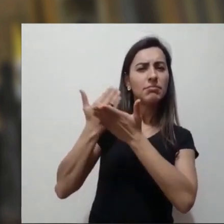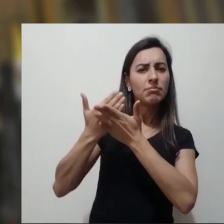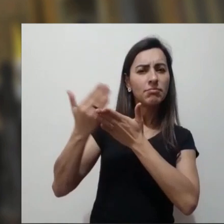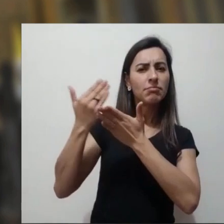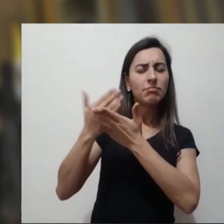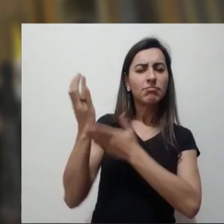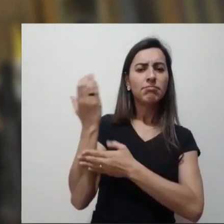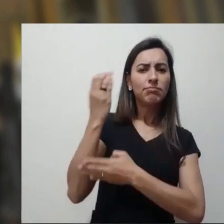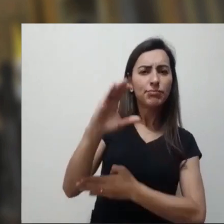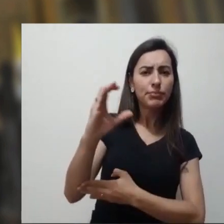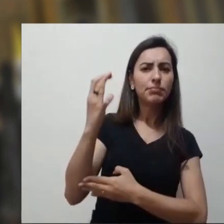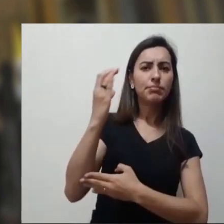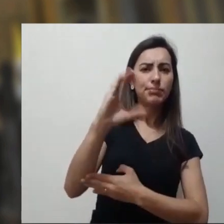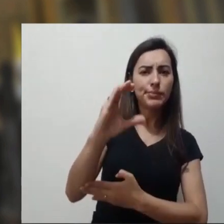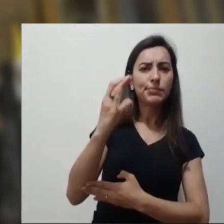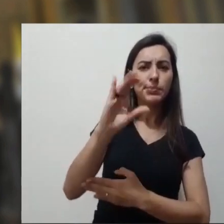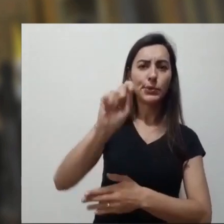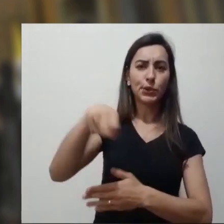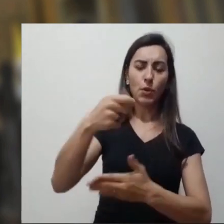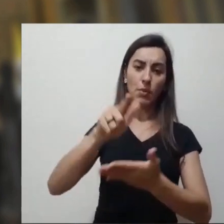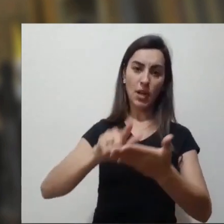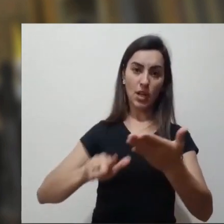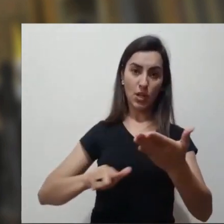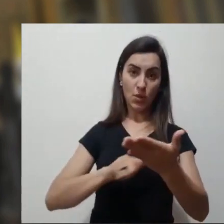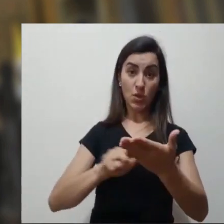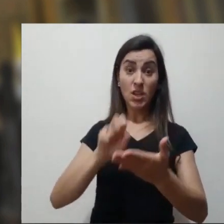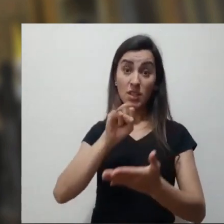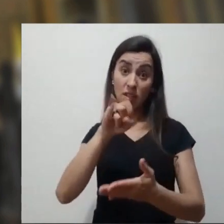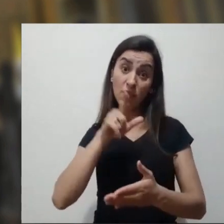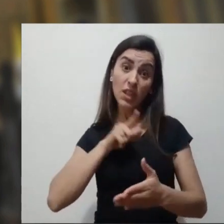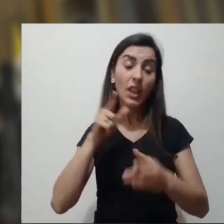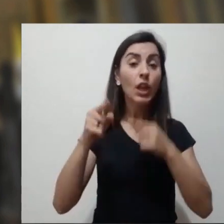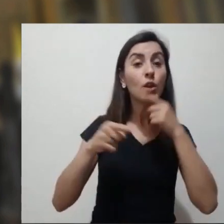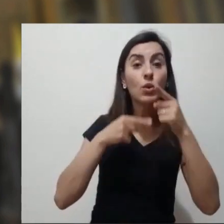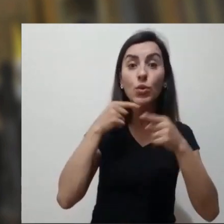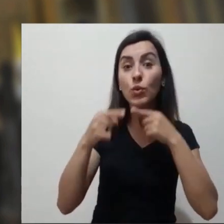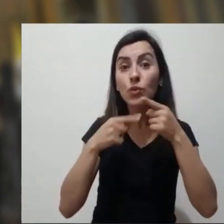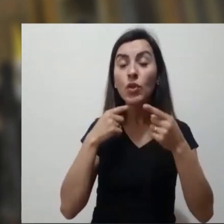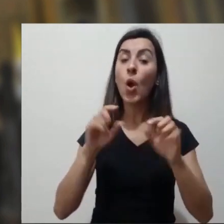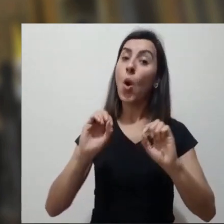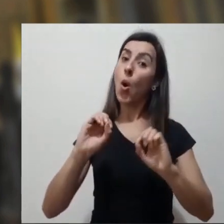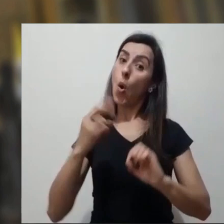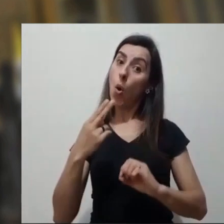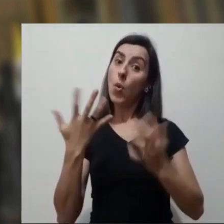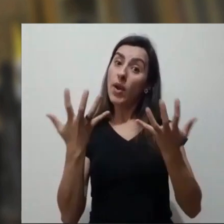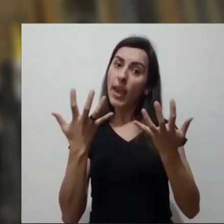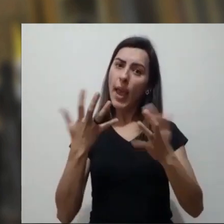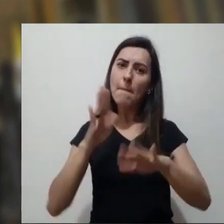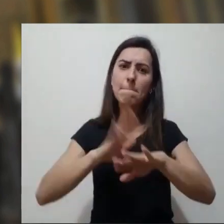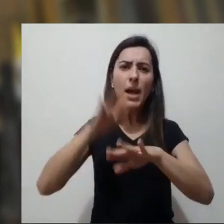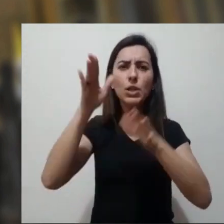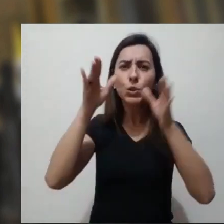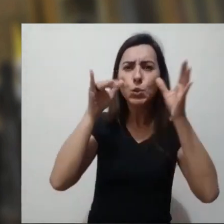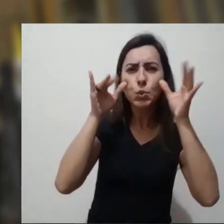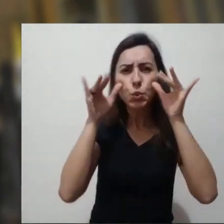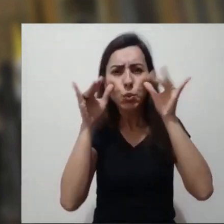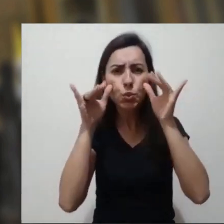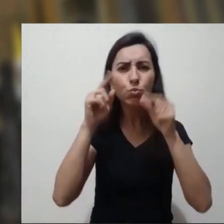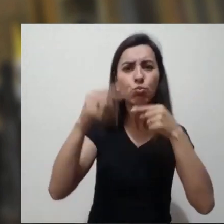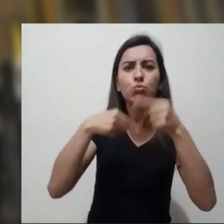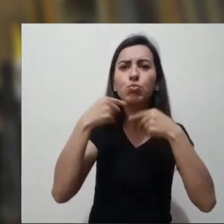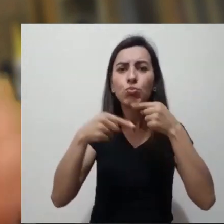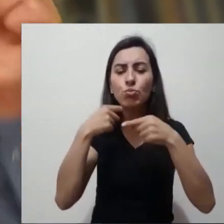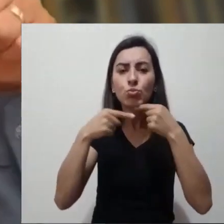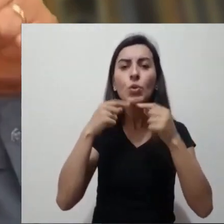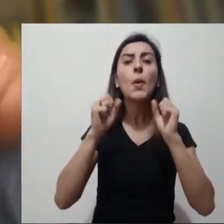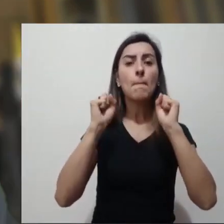a liturgia. Se você ficou com alguma dúvida ou gostaria que abordássemos algo nos